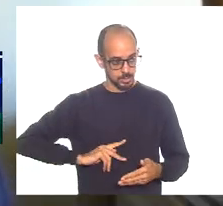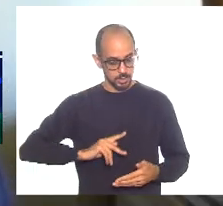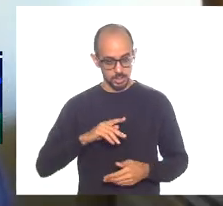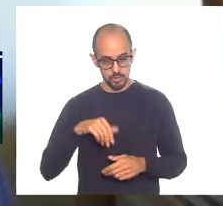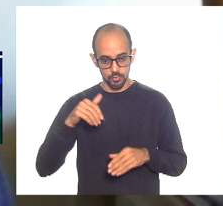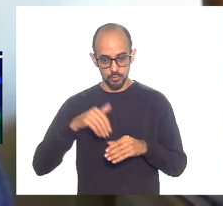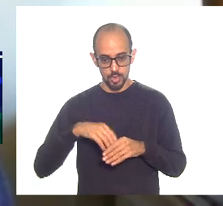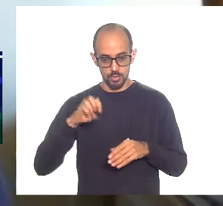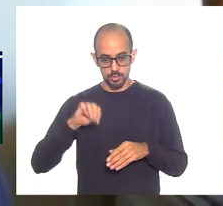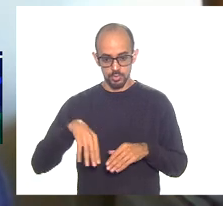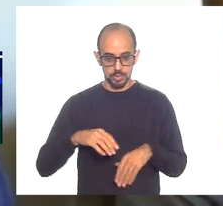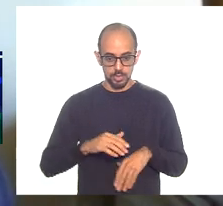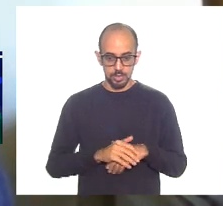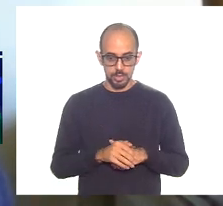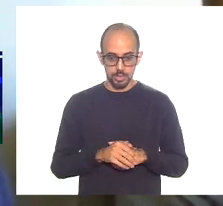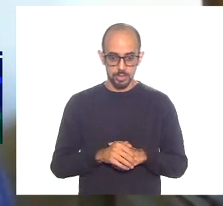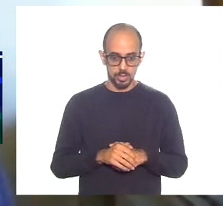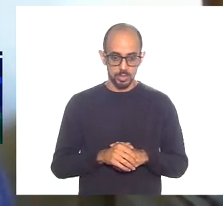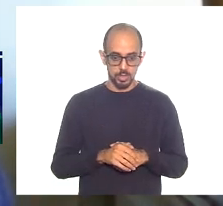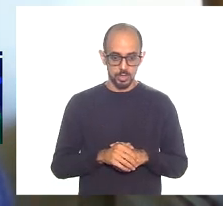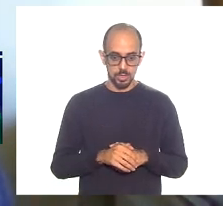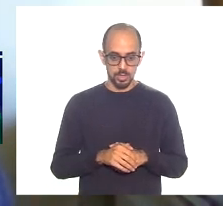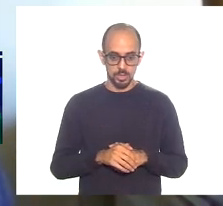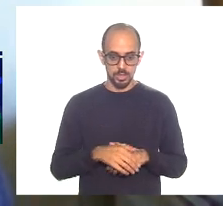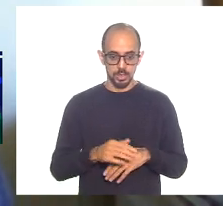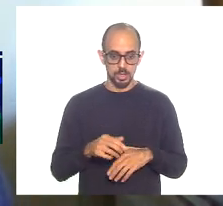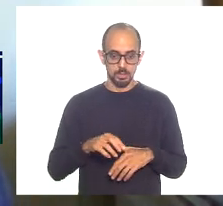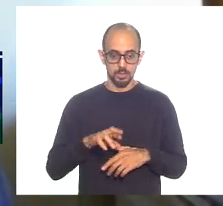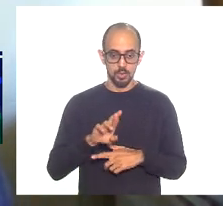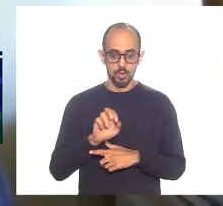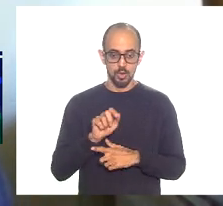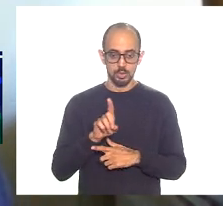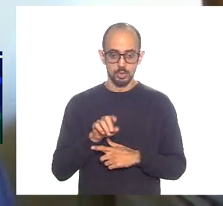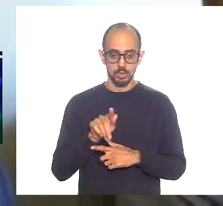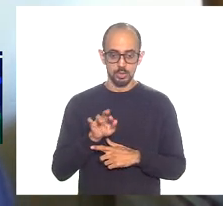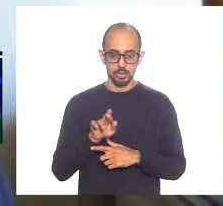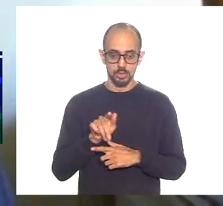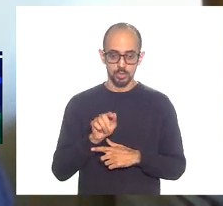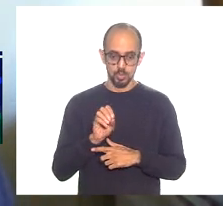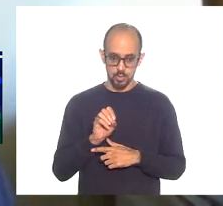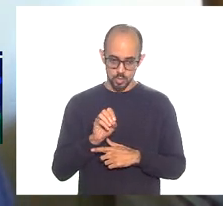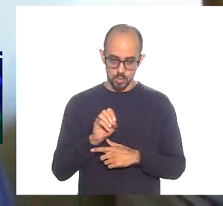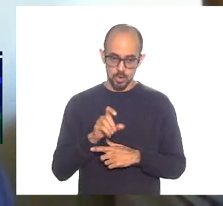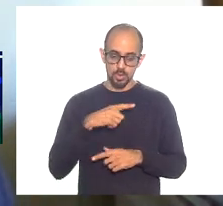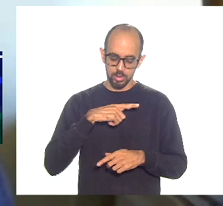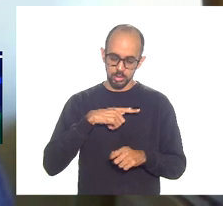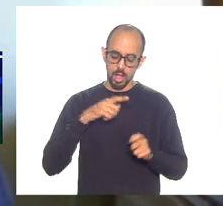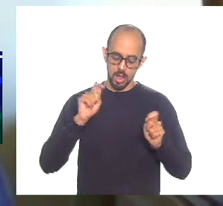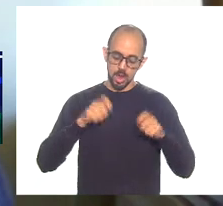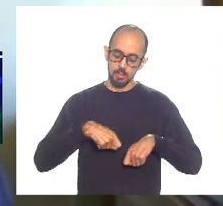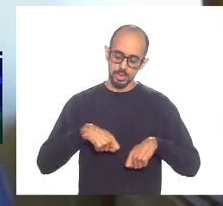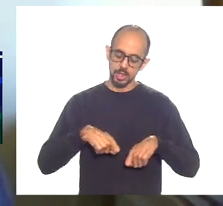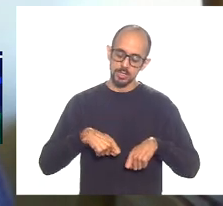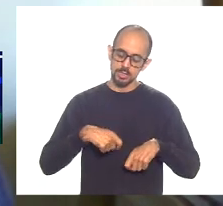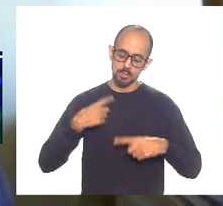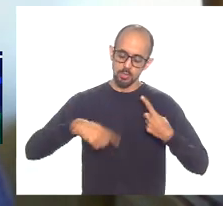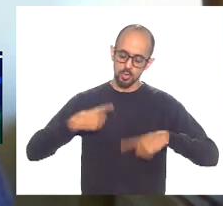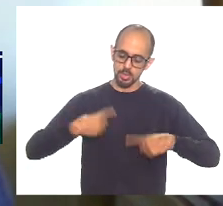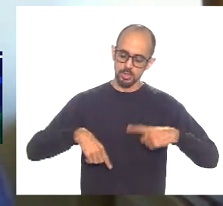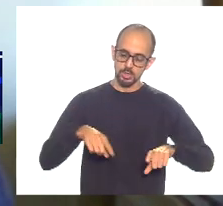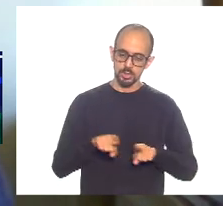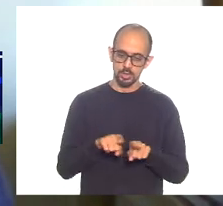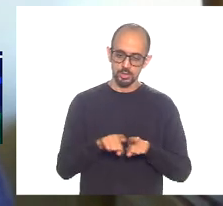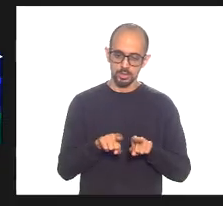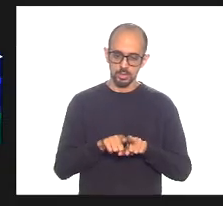foto sim de capital do Rodrigo Bacelar tem competência política e